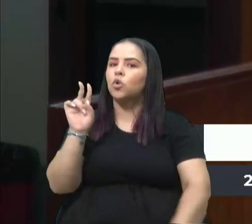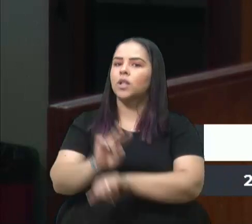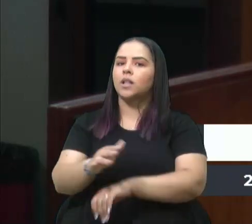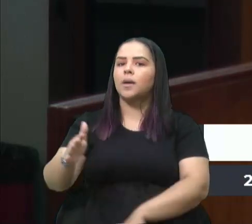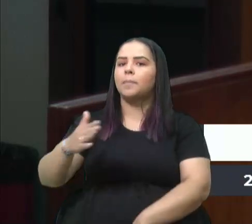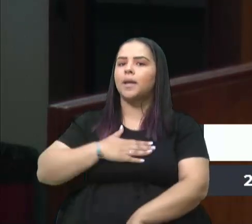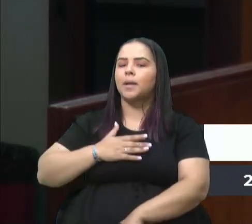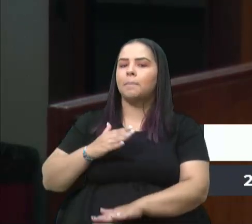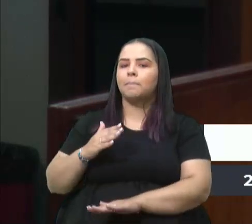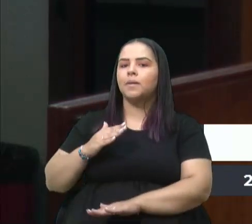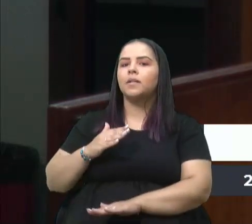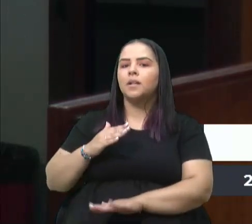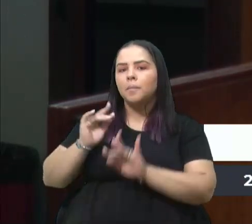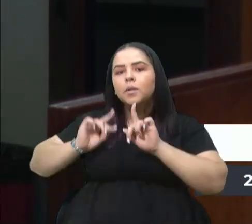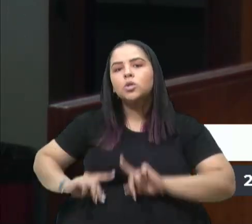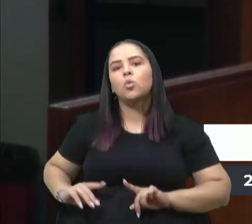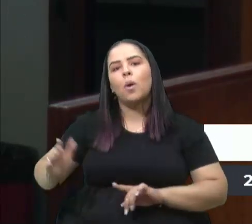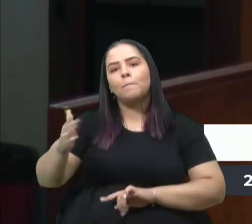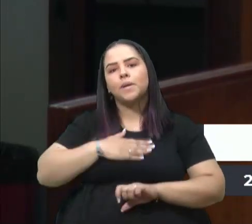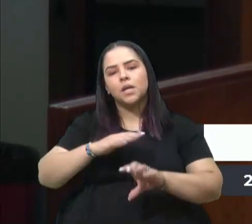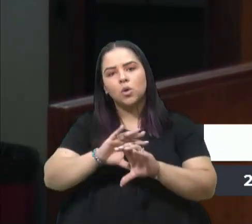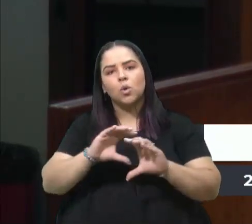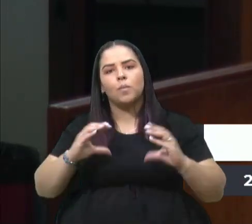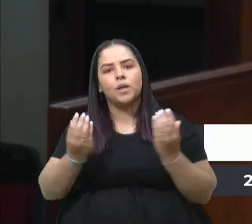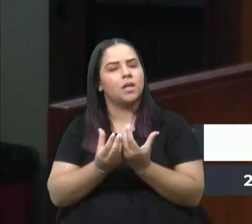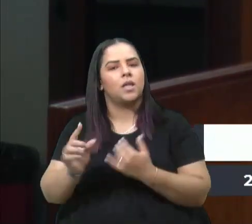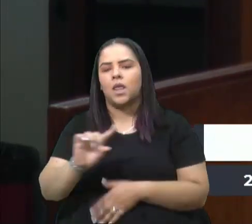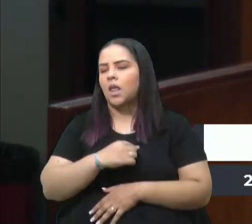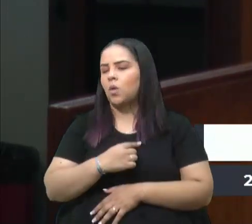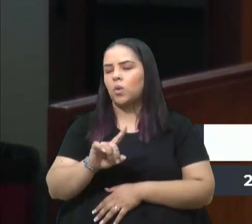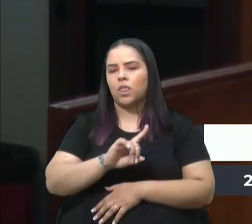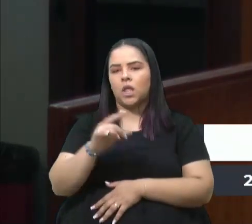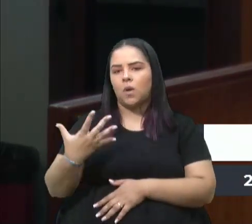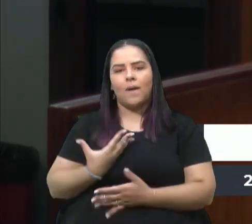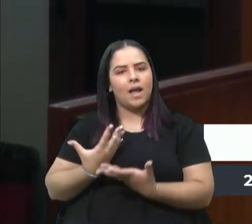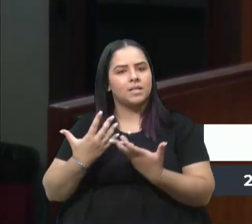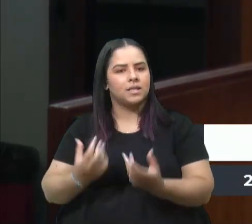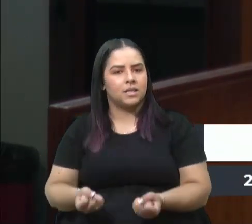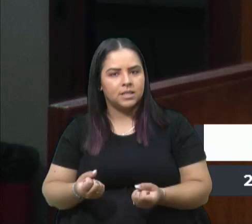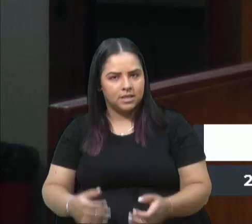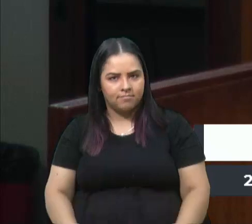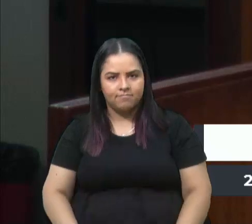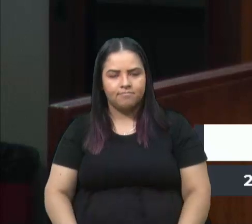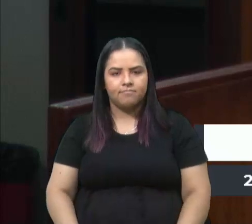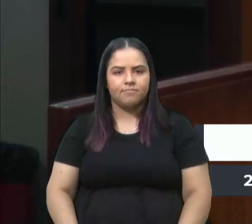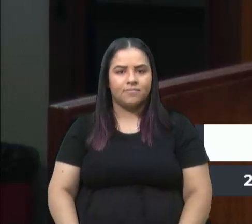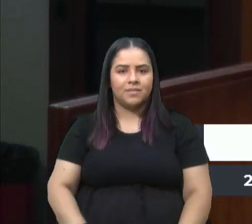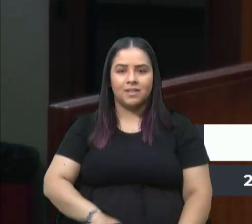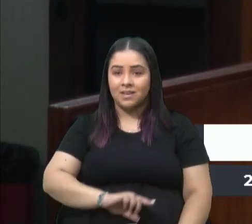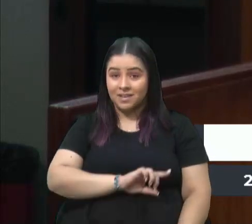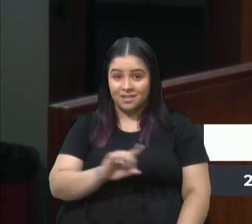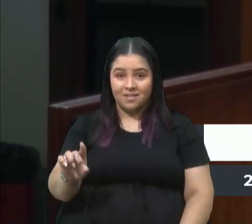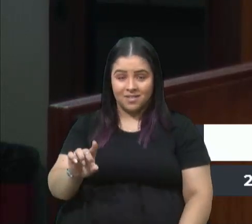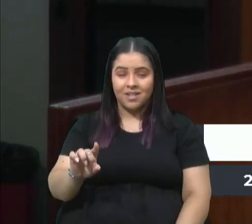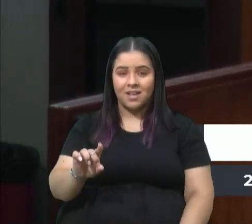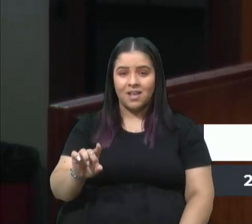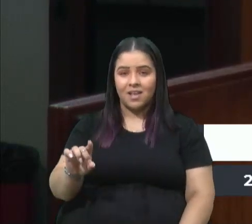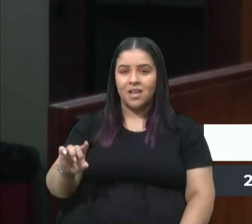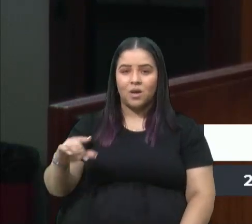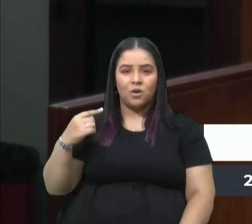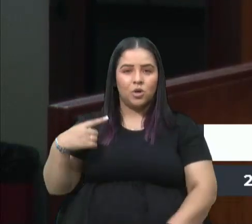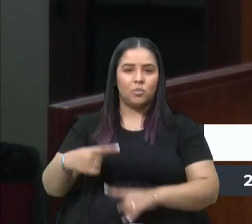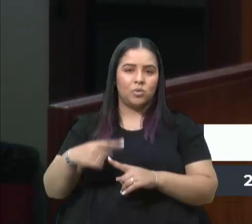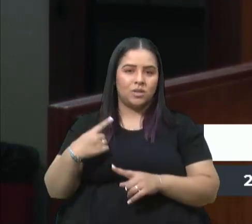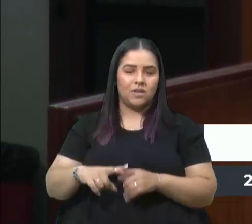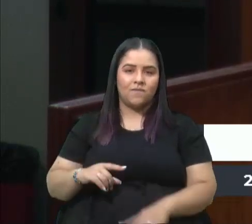minhas pessoas, da minha comunidade, e não vou admitir que o morador de São Sebastião do Caí, para talvez